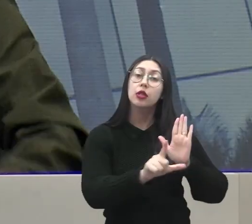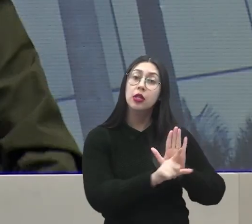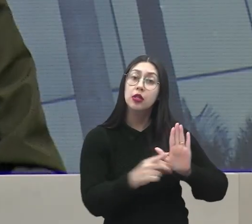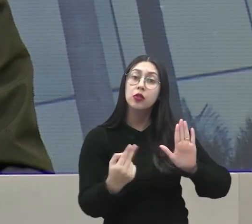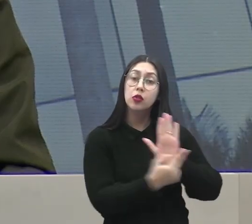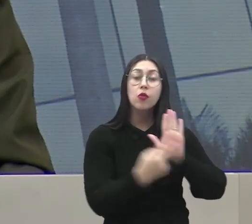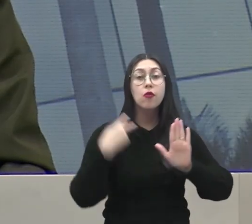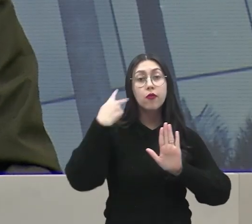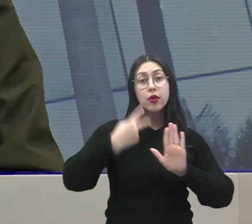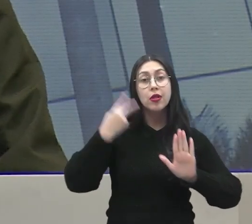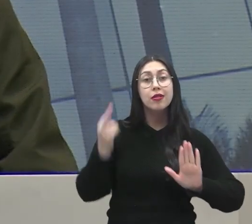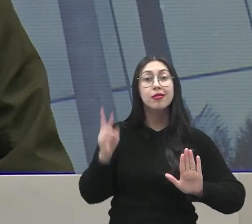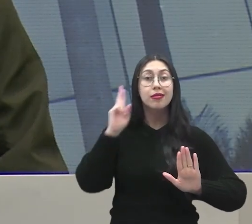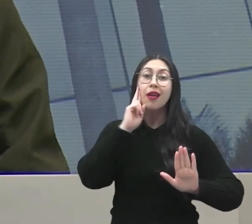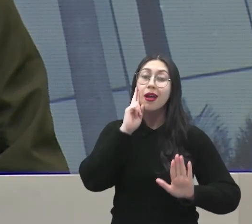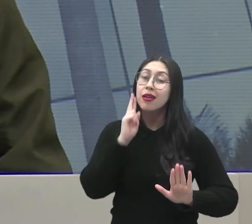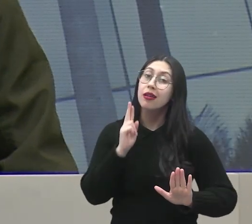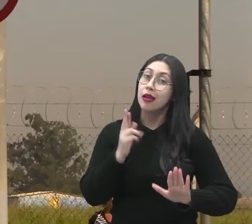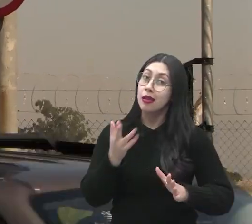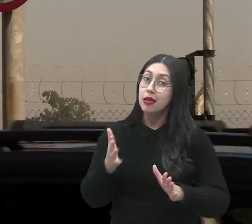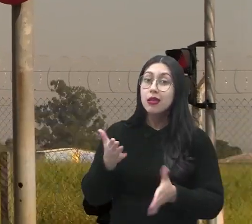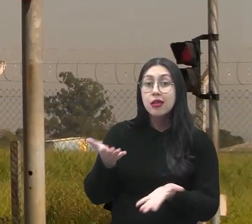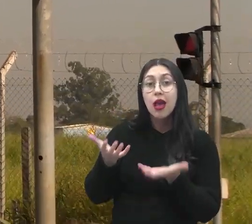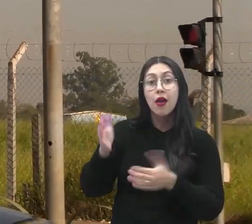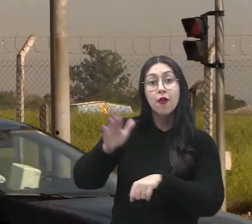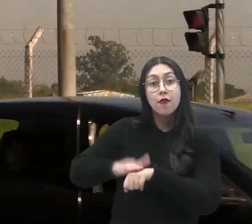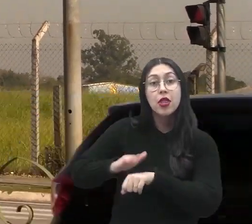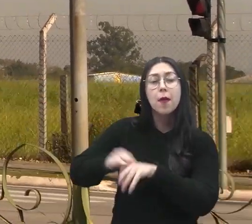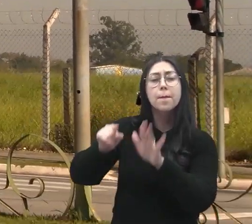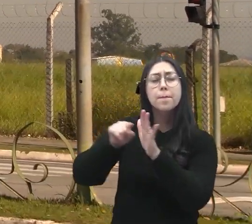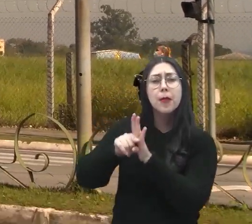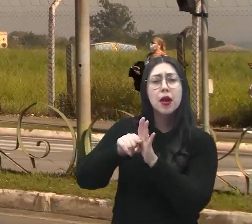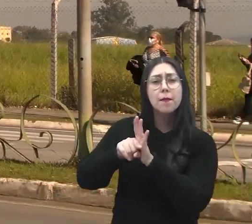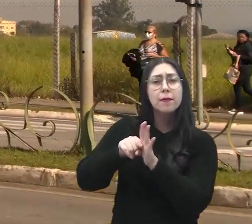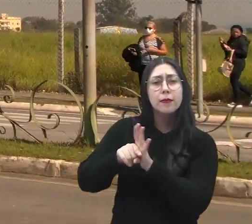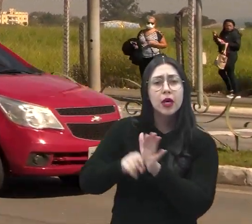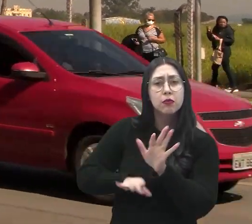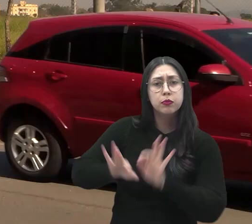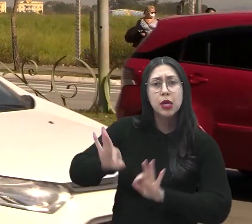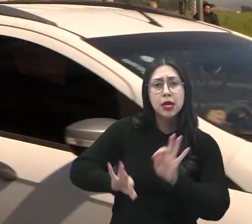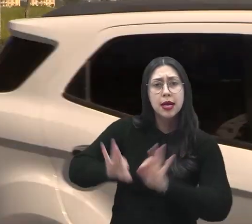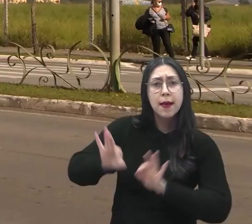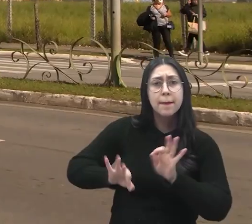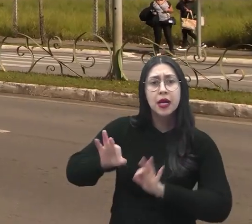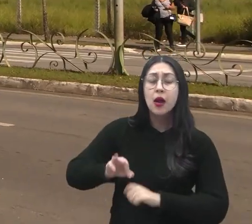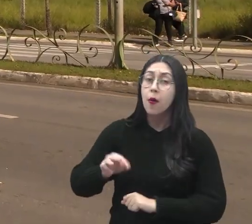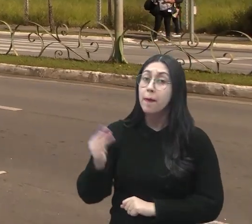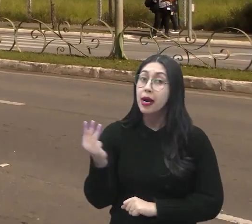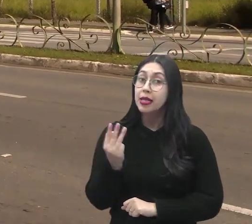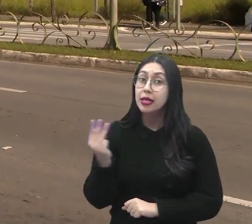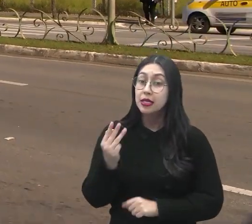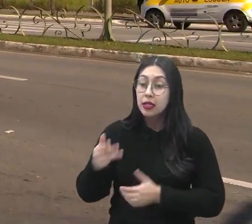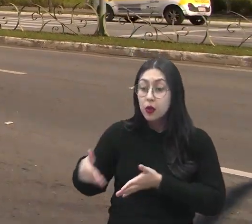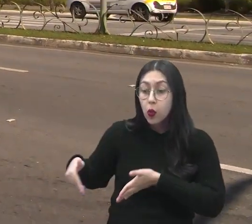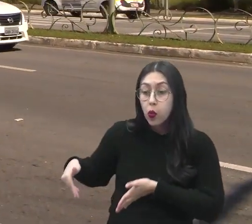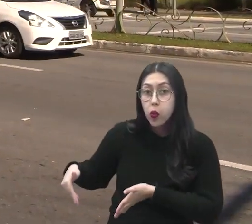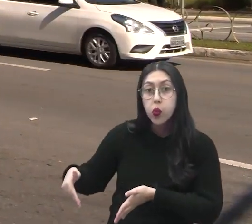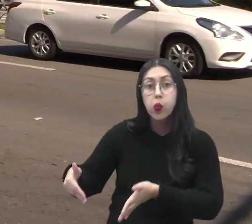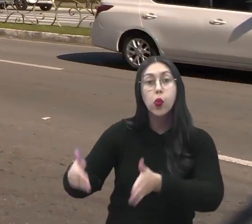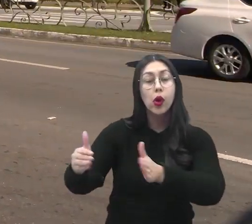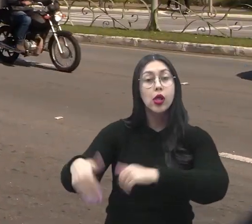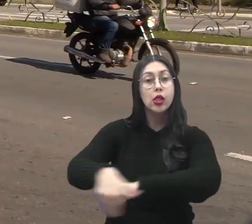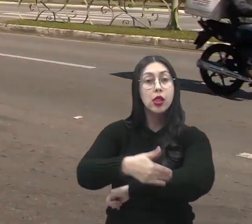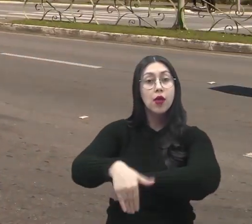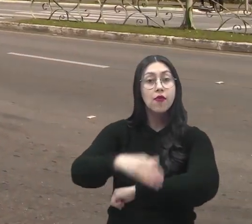vereador Renato Santiago, que prevê a realização de estudos de viabilidade para a implantação de uma terceira faixa de